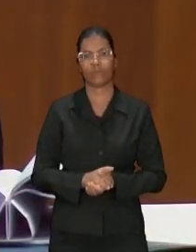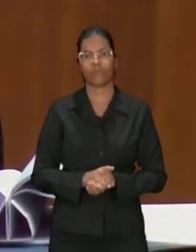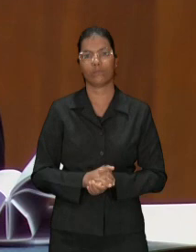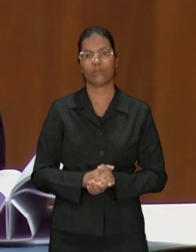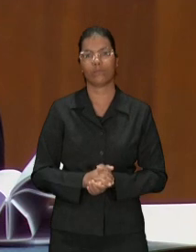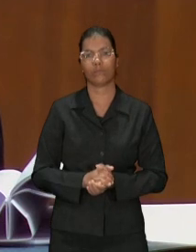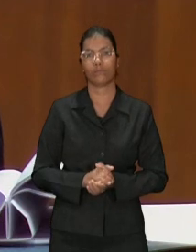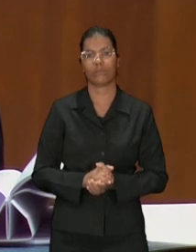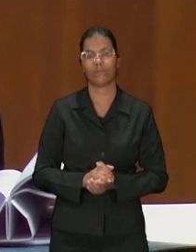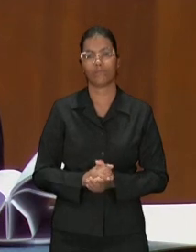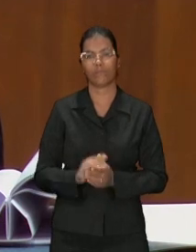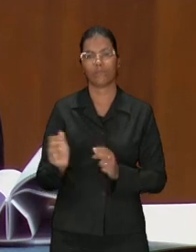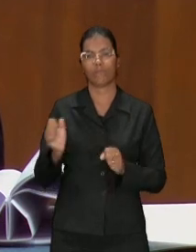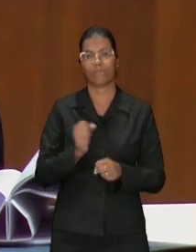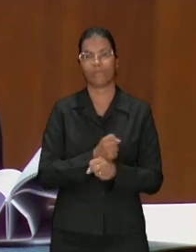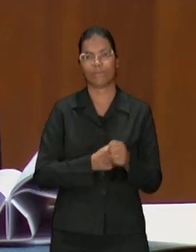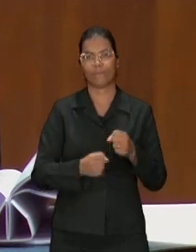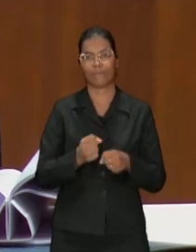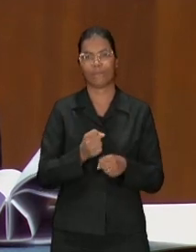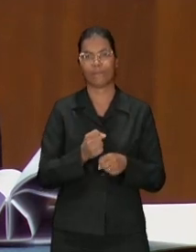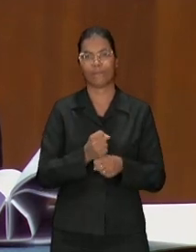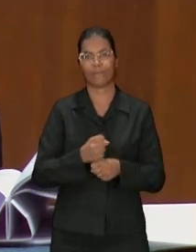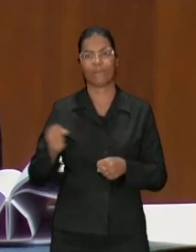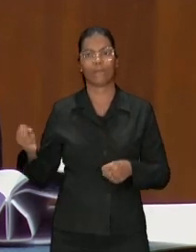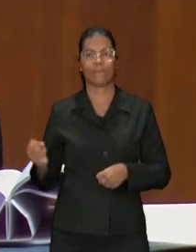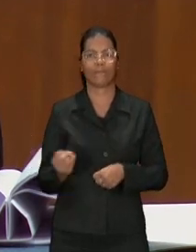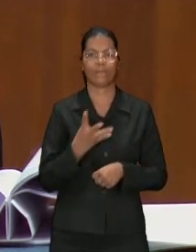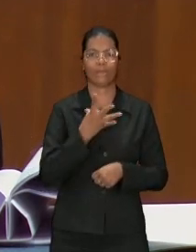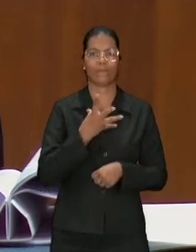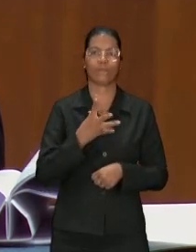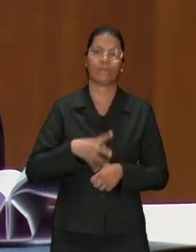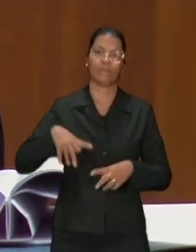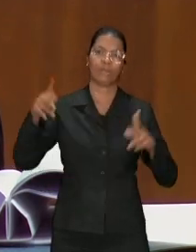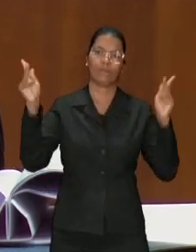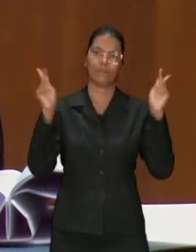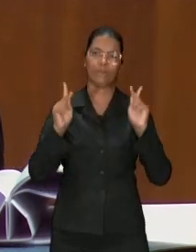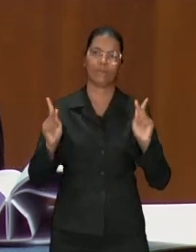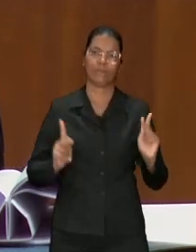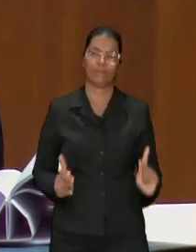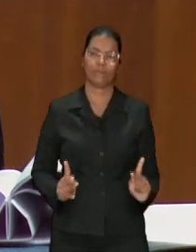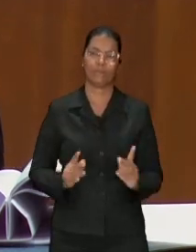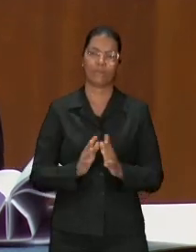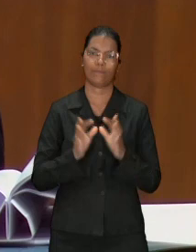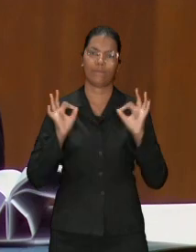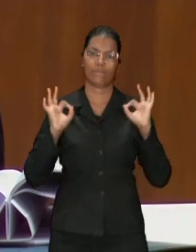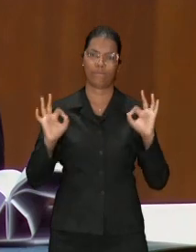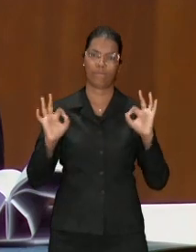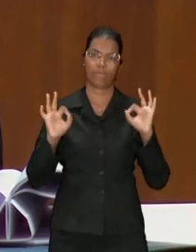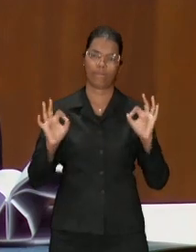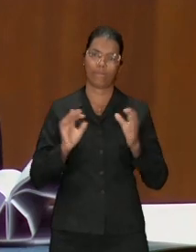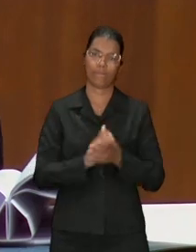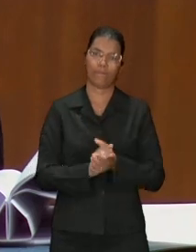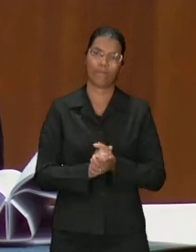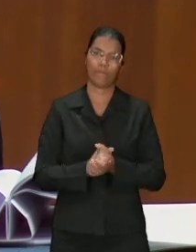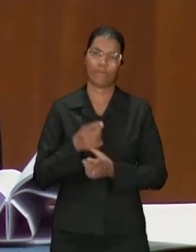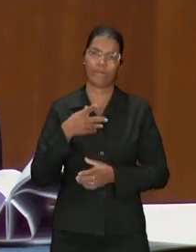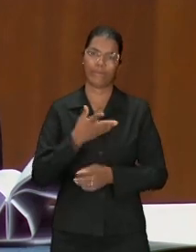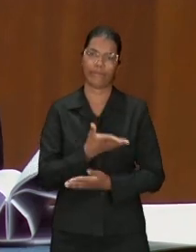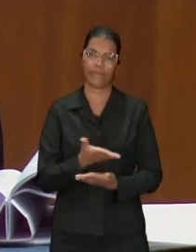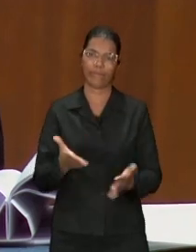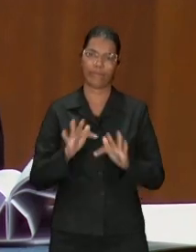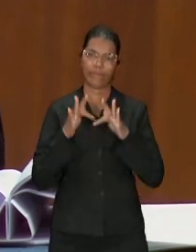seja repleto de saúde, de paz, de sucesso para toda a sua família,